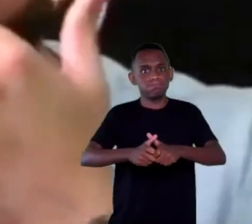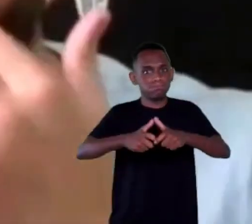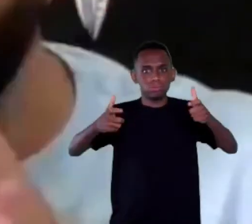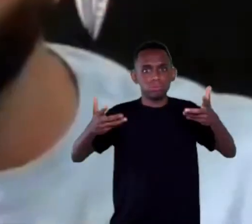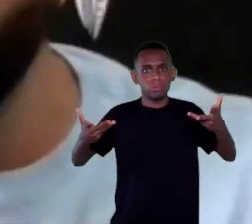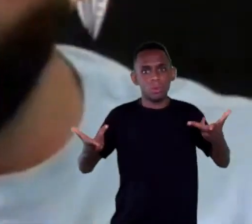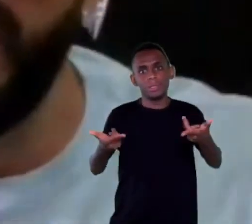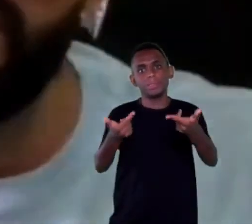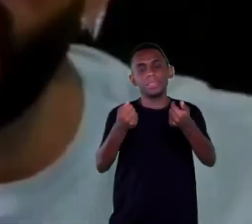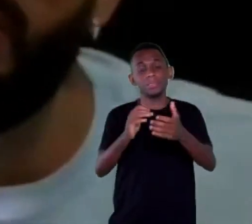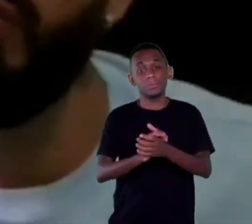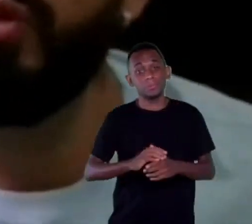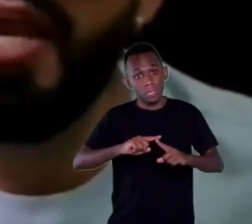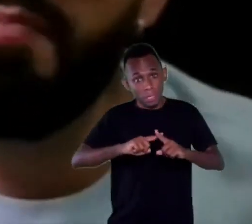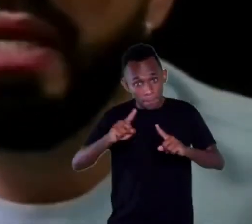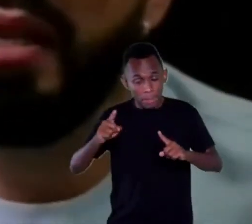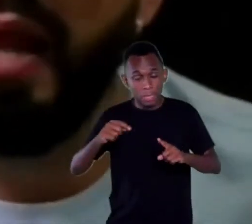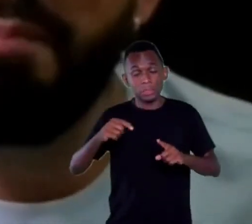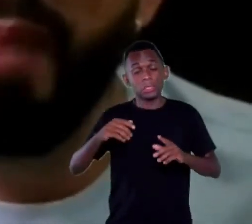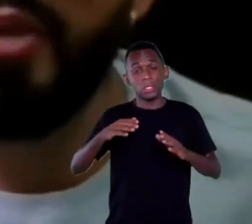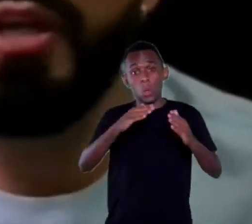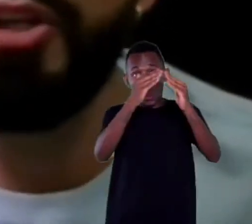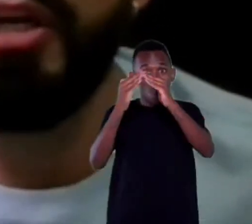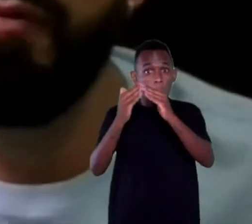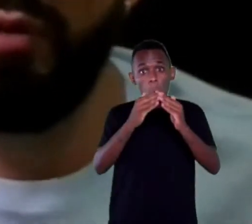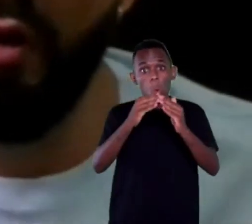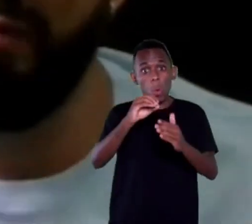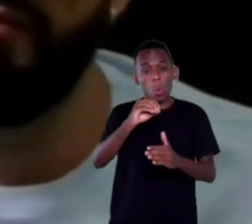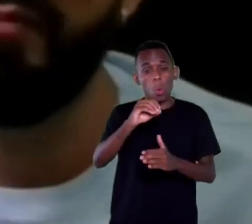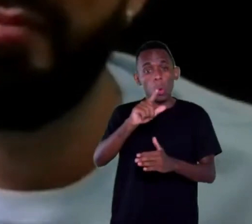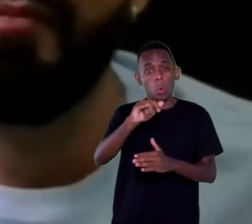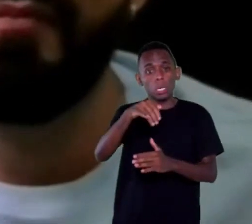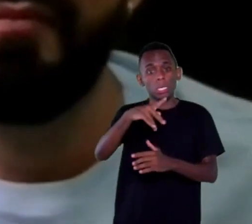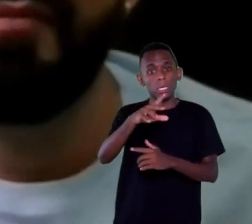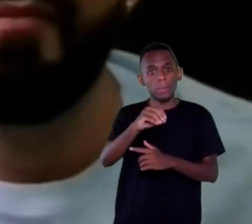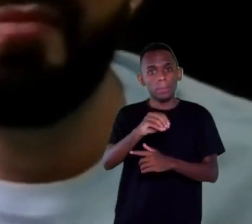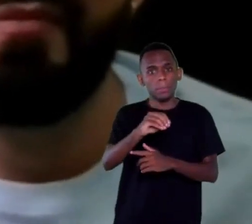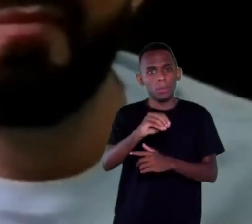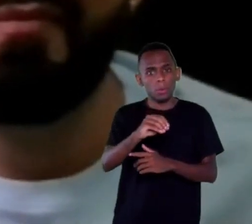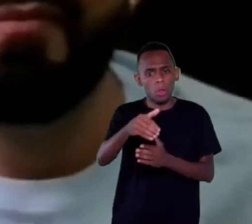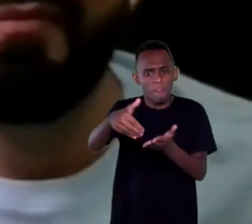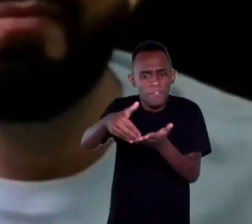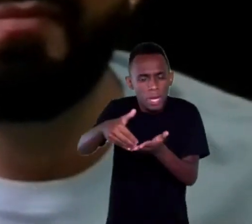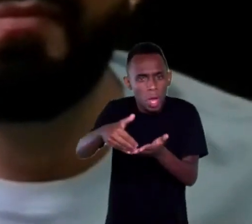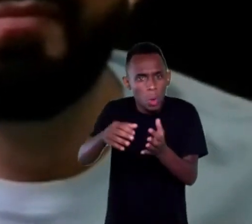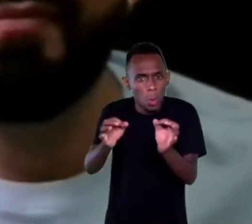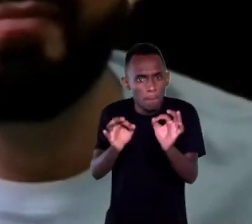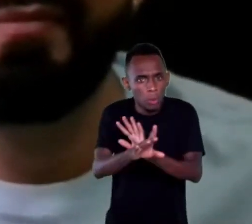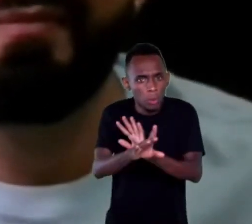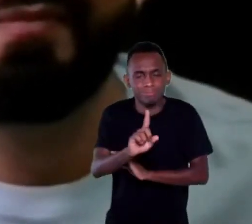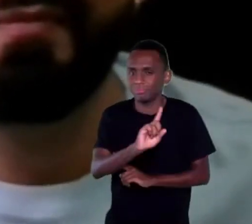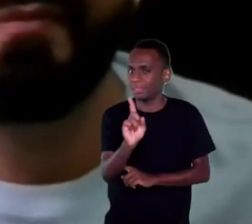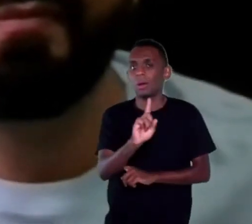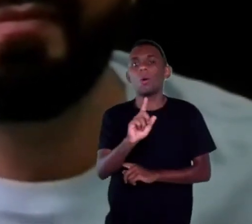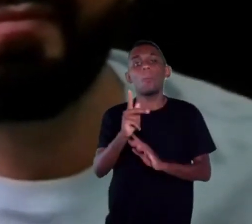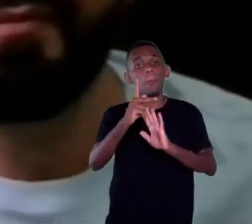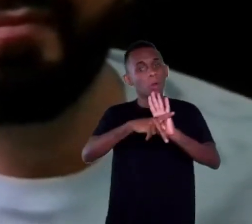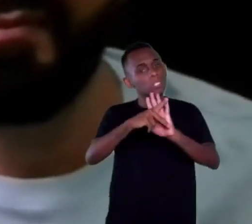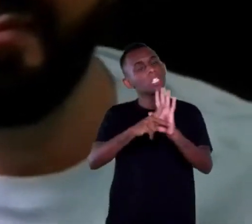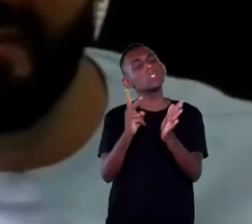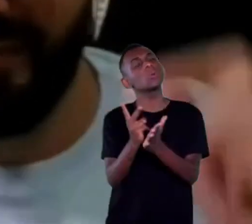Mas eu acho que o Olimpo ele não termina na página de livro, não. Mesmo porque a gente tem que falar